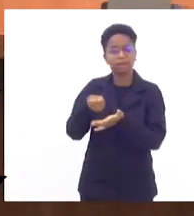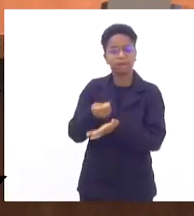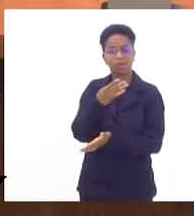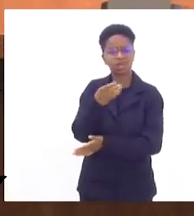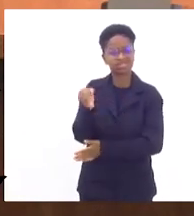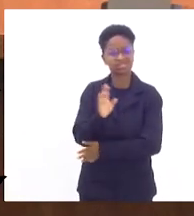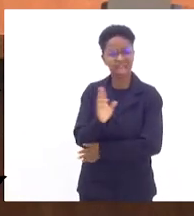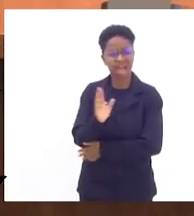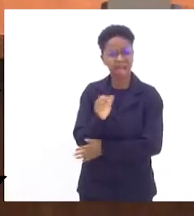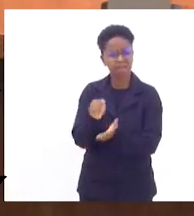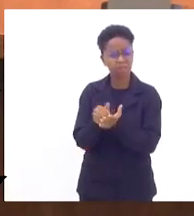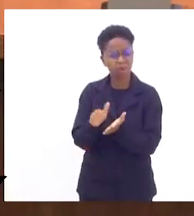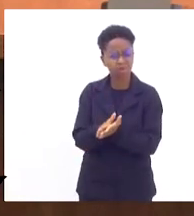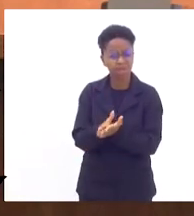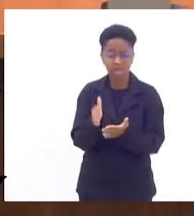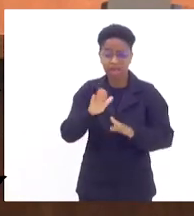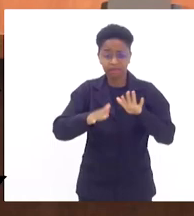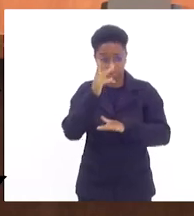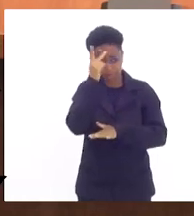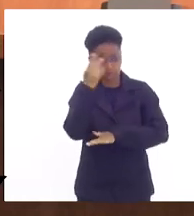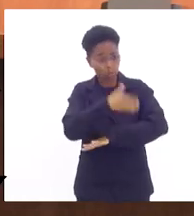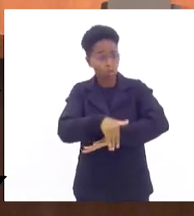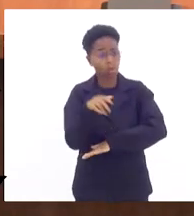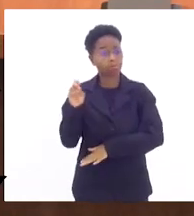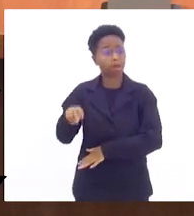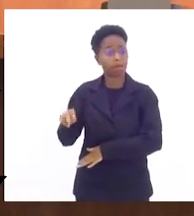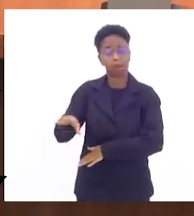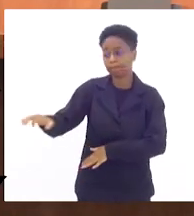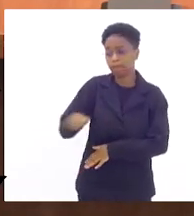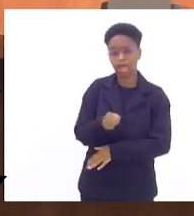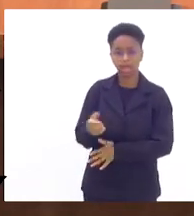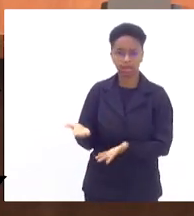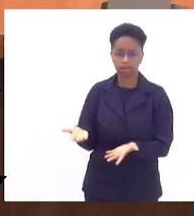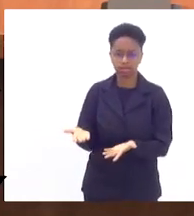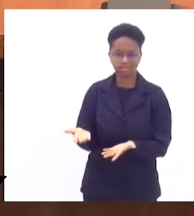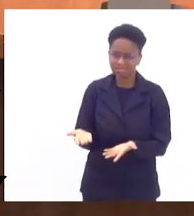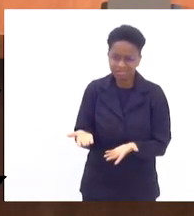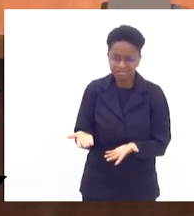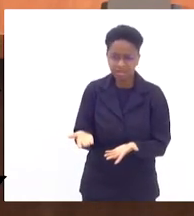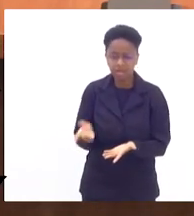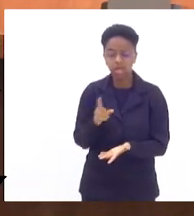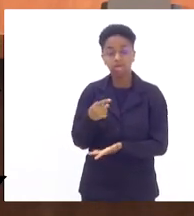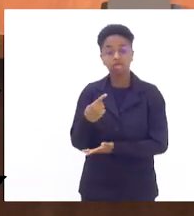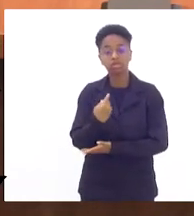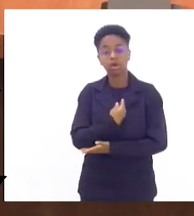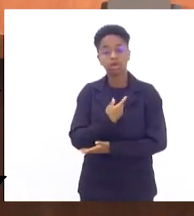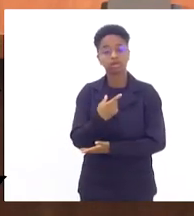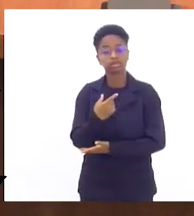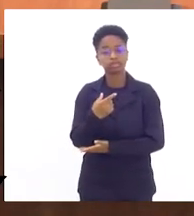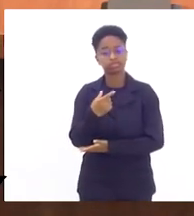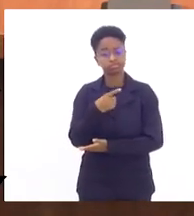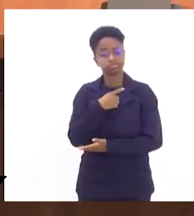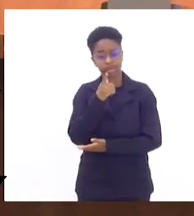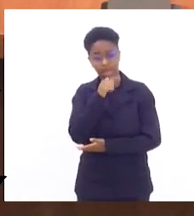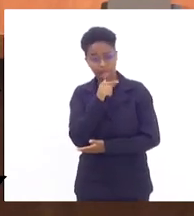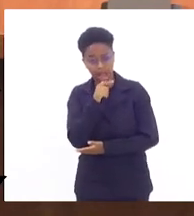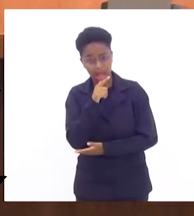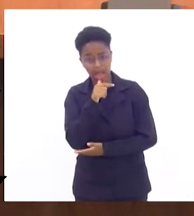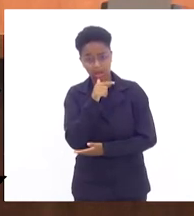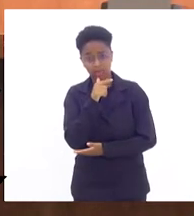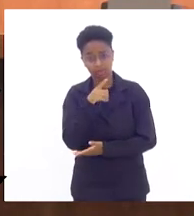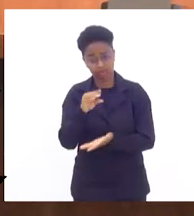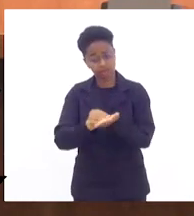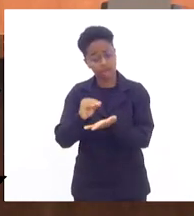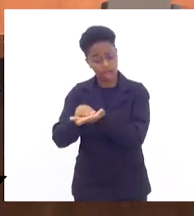multa. Muitas das vezes uma pessoa que passa na rua faz isso. Nós temos lá falta de água em muito